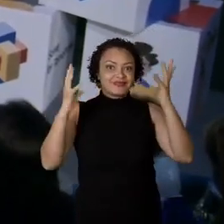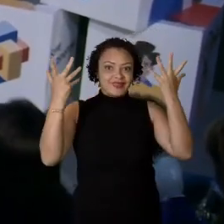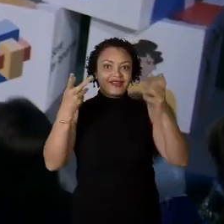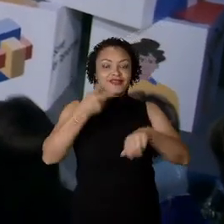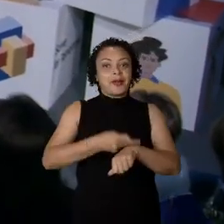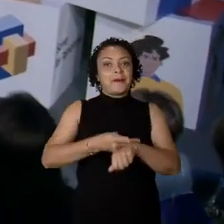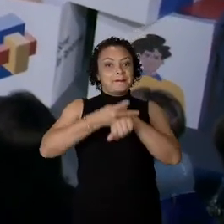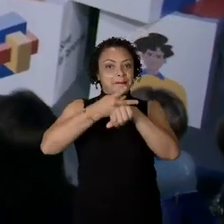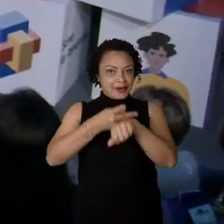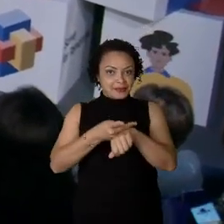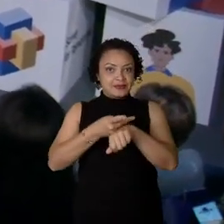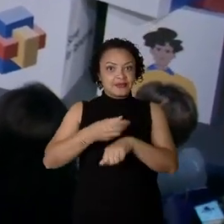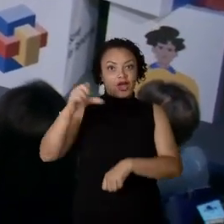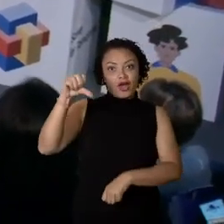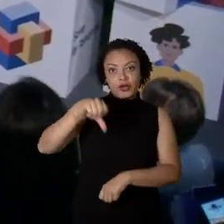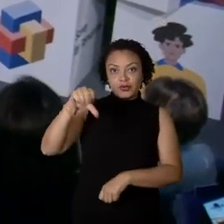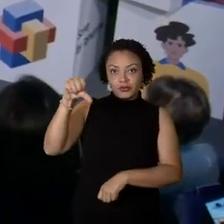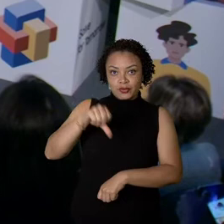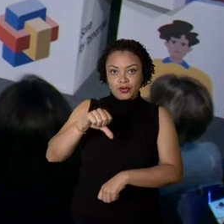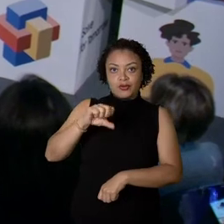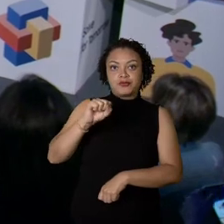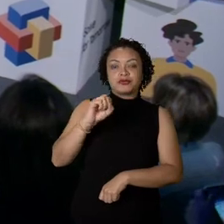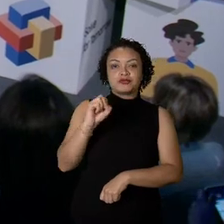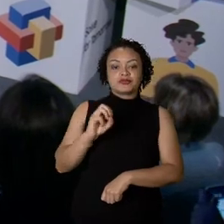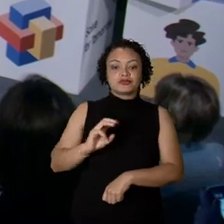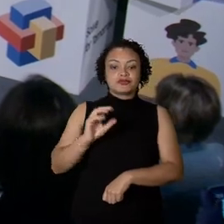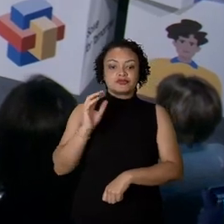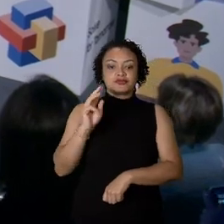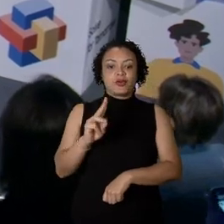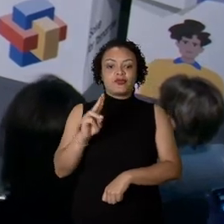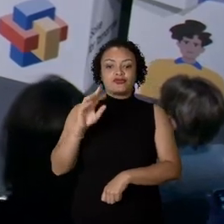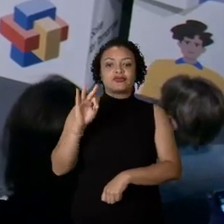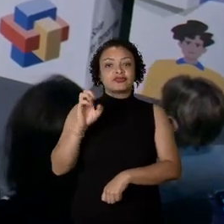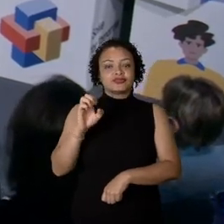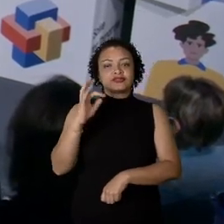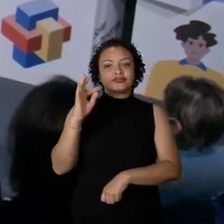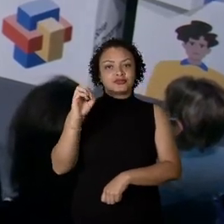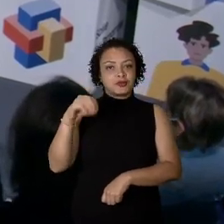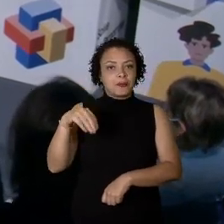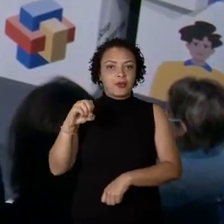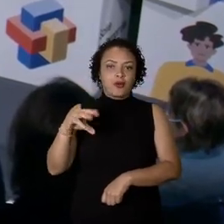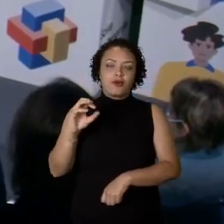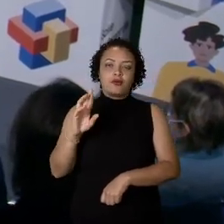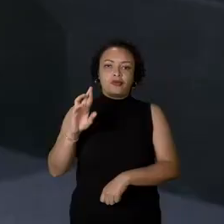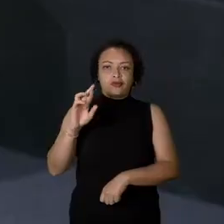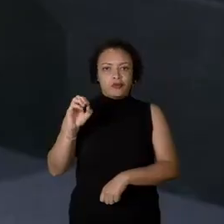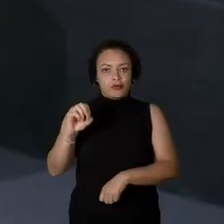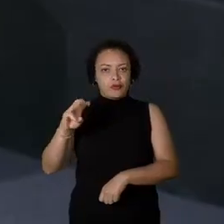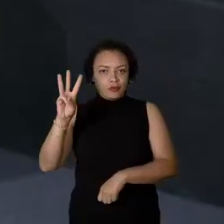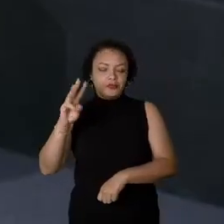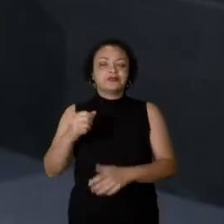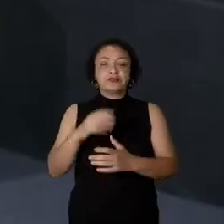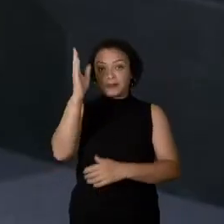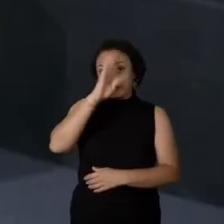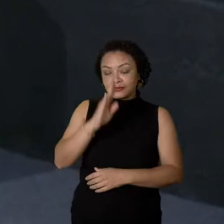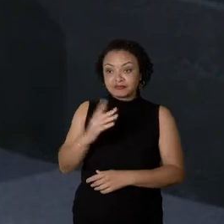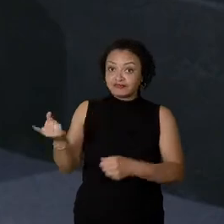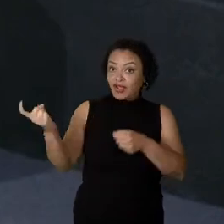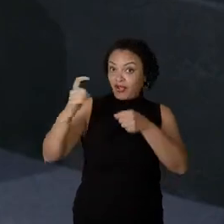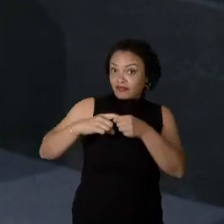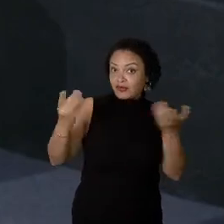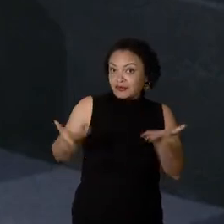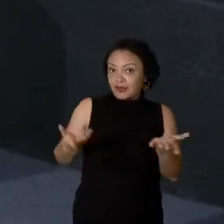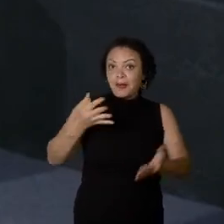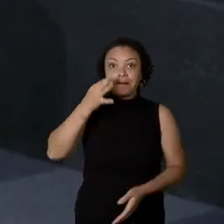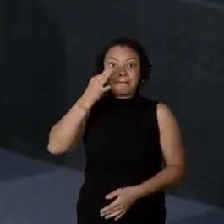premiação da 9ª edição do Soul for Tomorrow Brasil. E voltamos de forma presencial, em grande estilo, direto